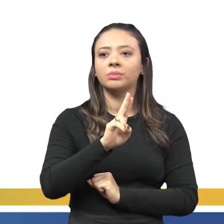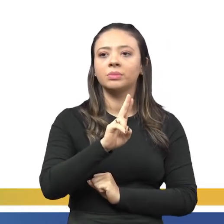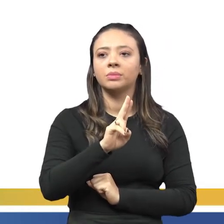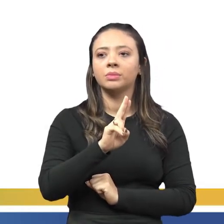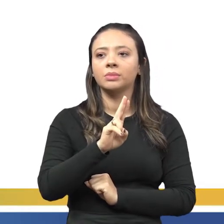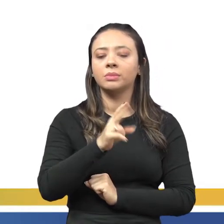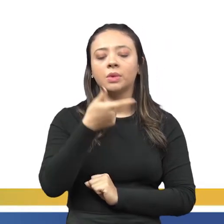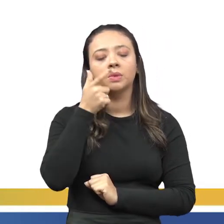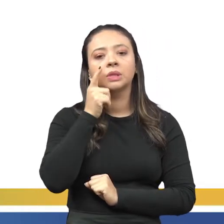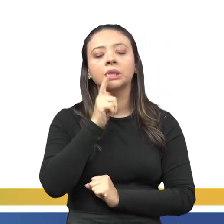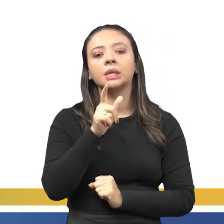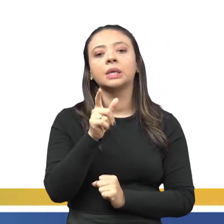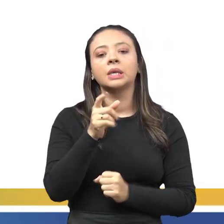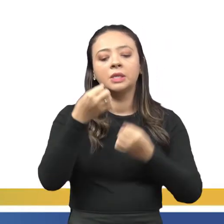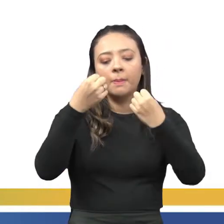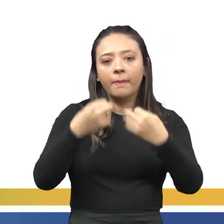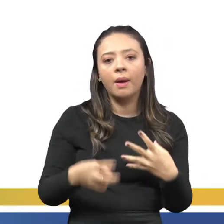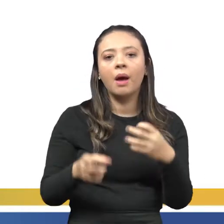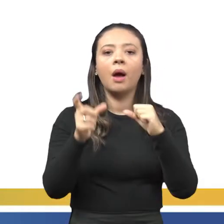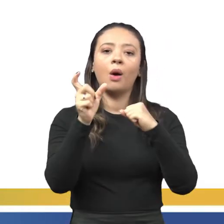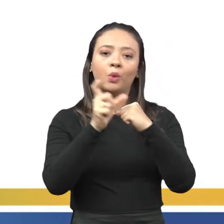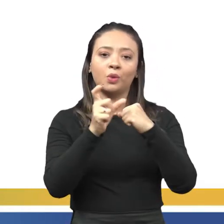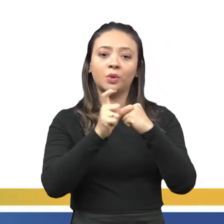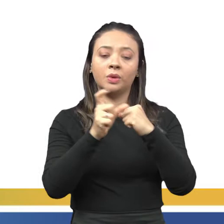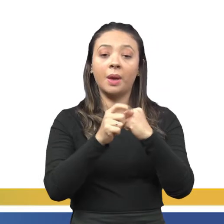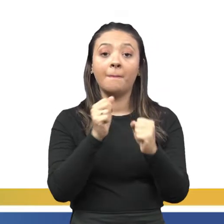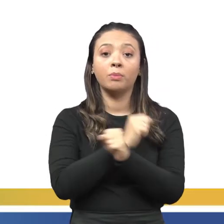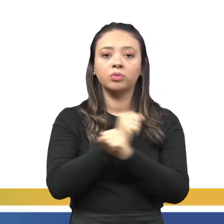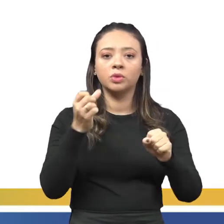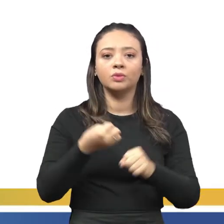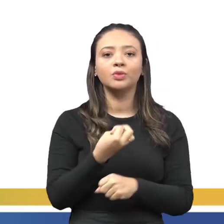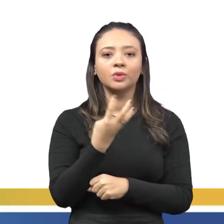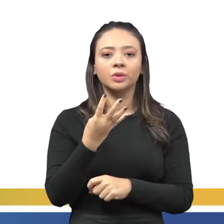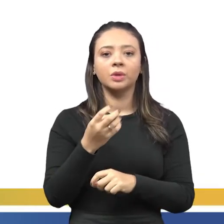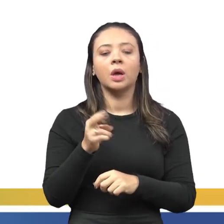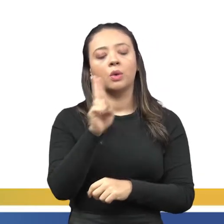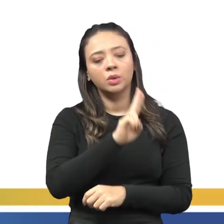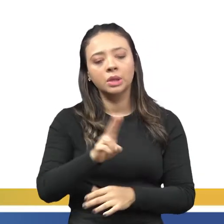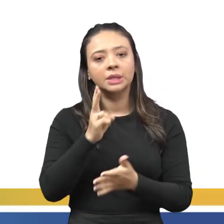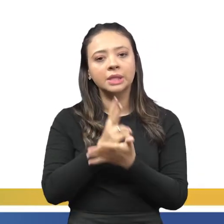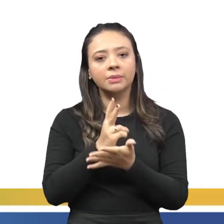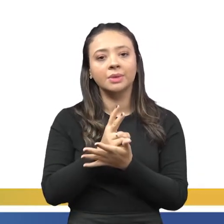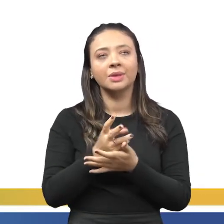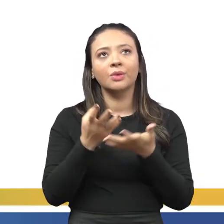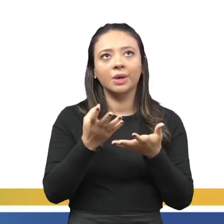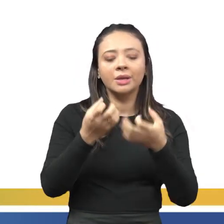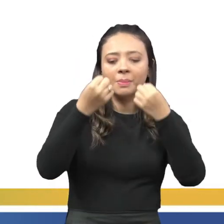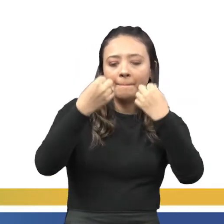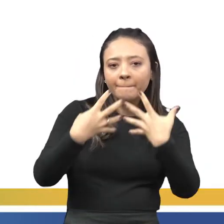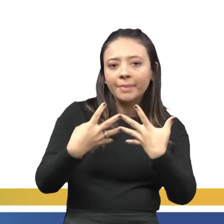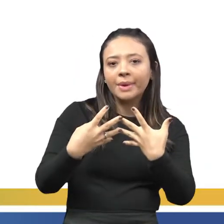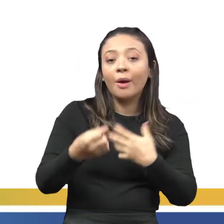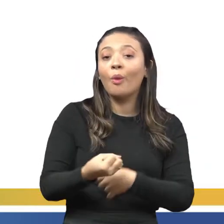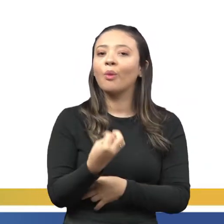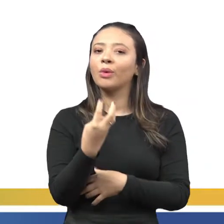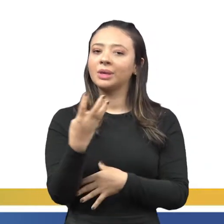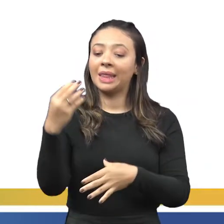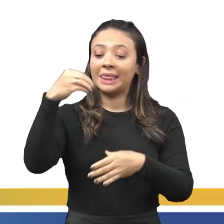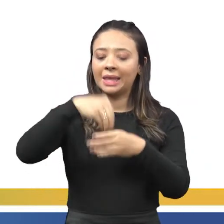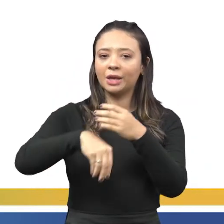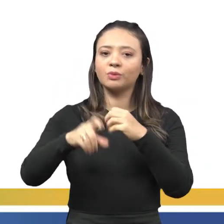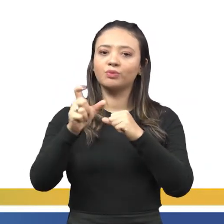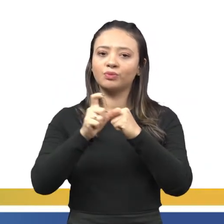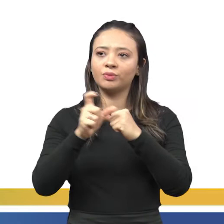para substantivos incontáveis. Então, a gente usa essas expressões quando a gente quer dar esse sentido de quantidade de substantivos.